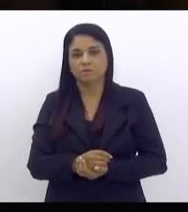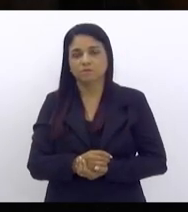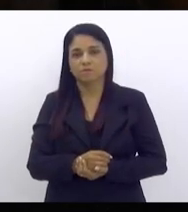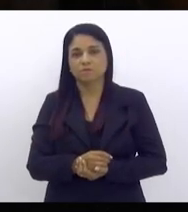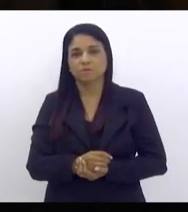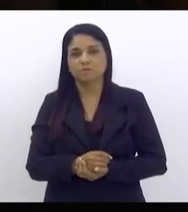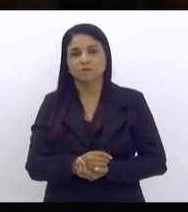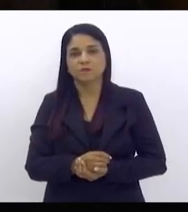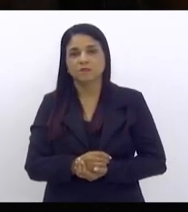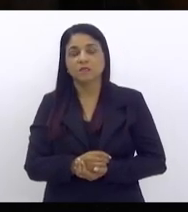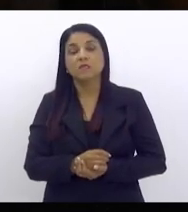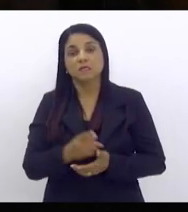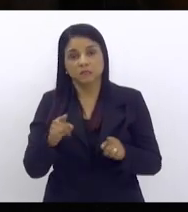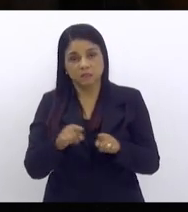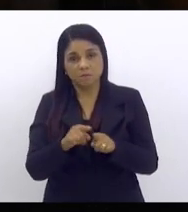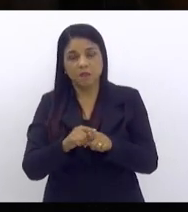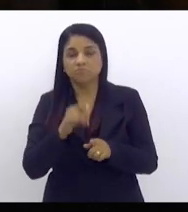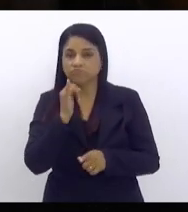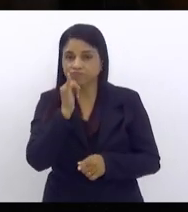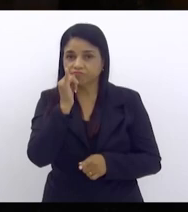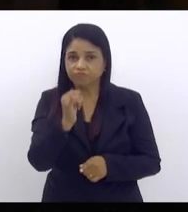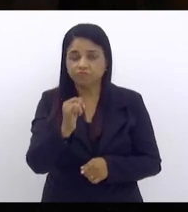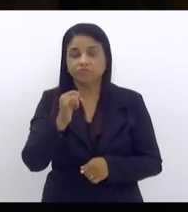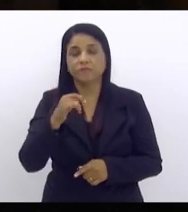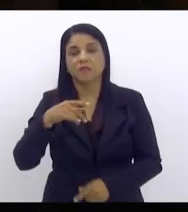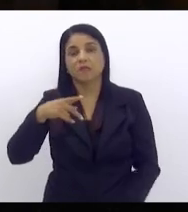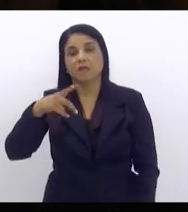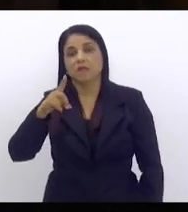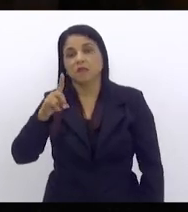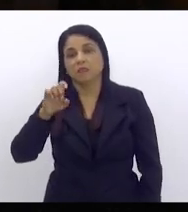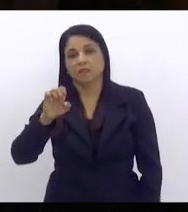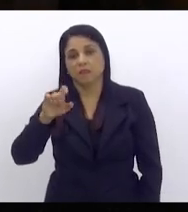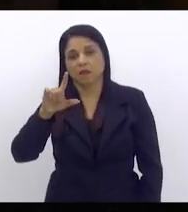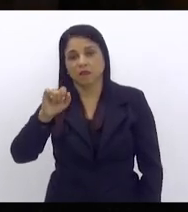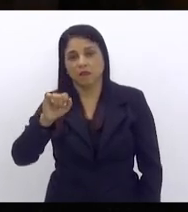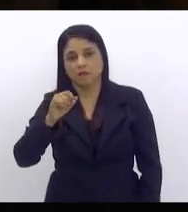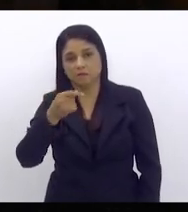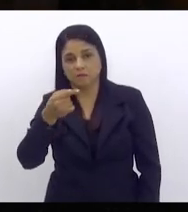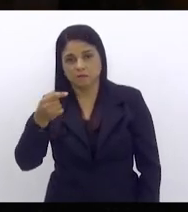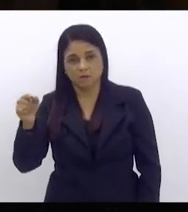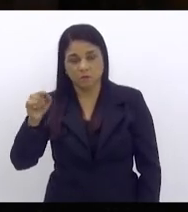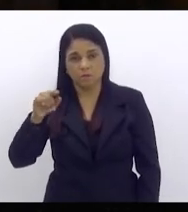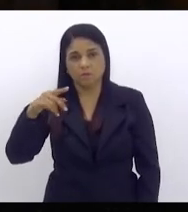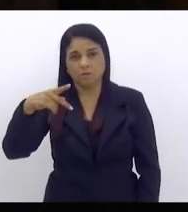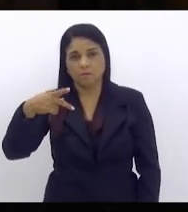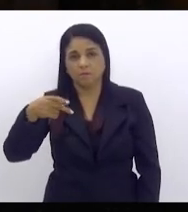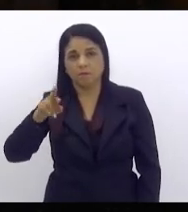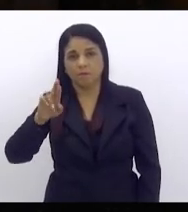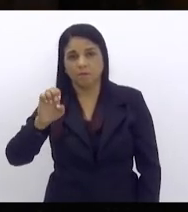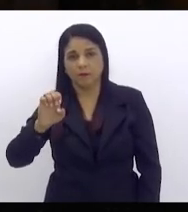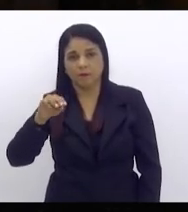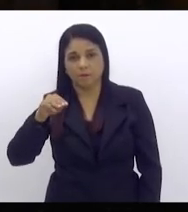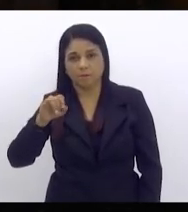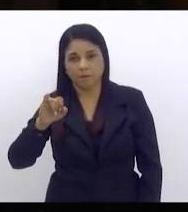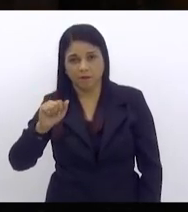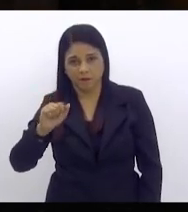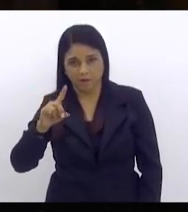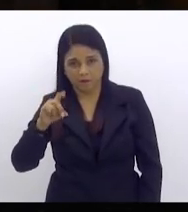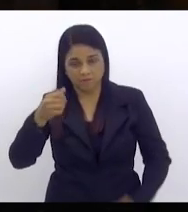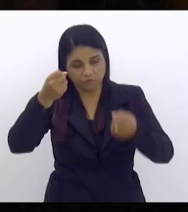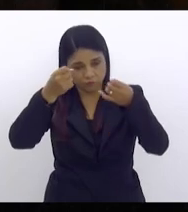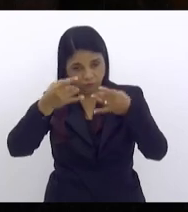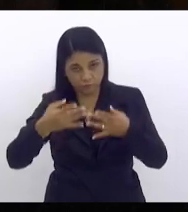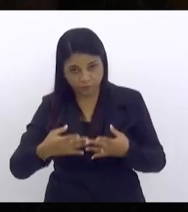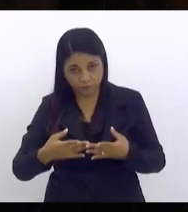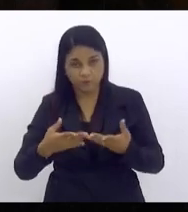firmar delação premiada. Então, estou explicando a preliminar. Agora, o país,